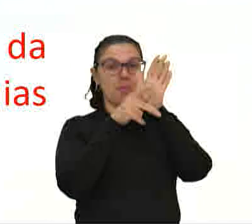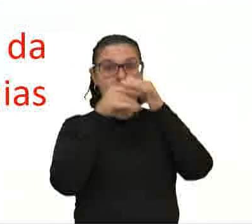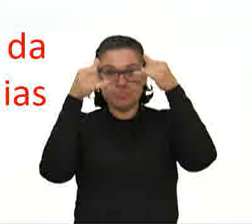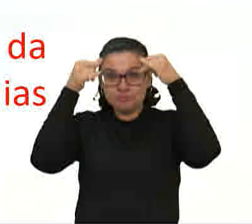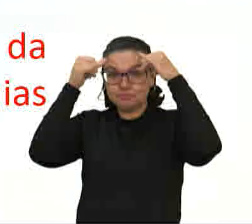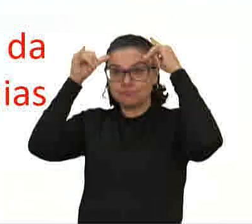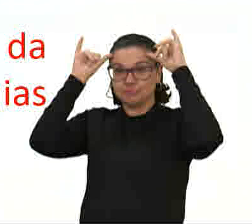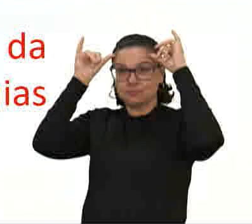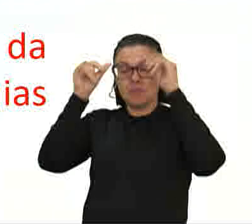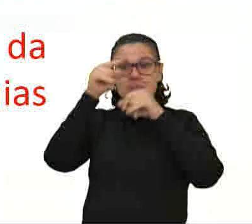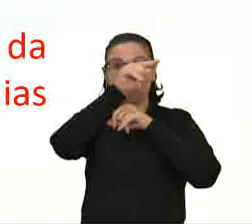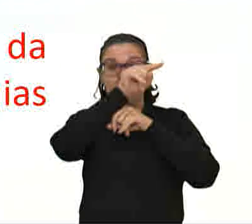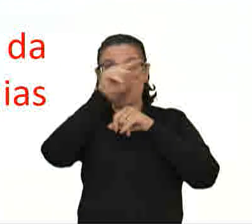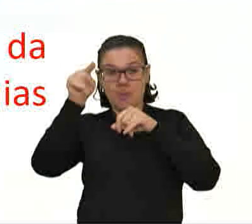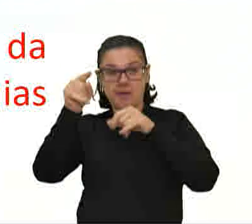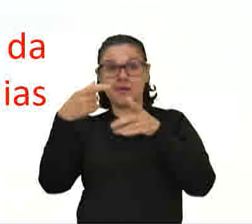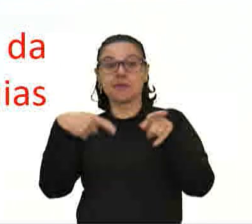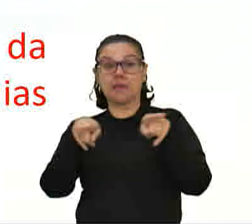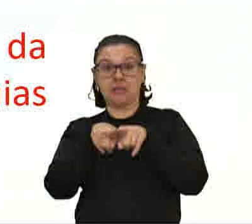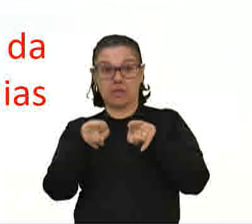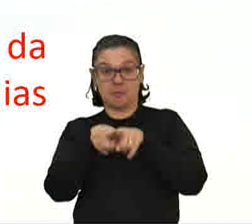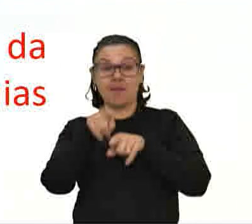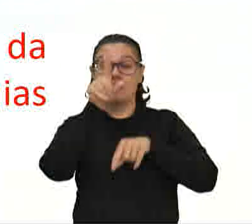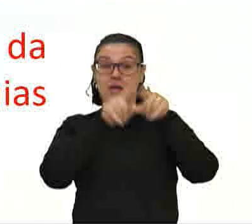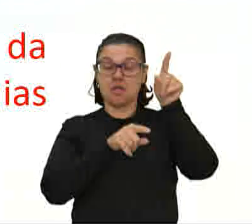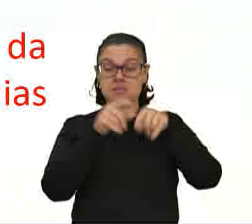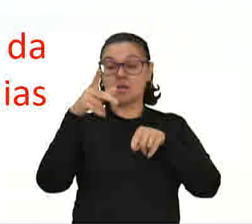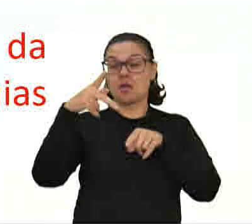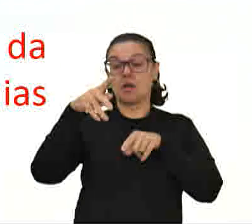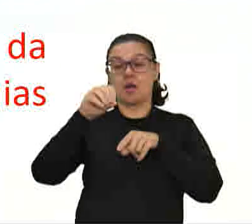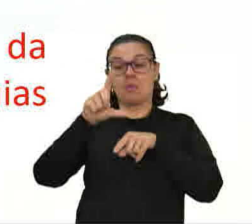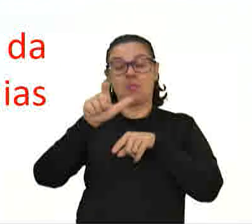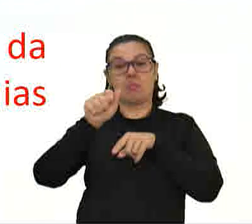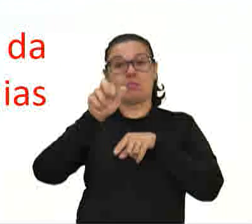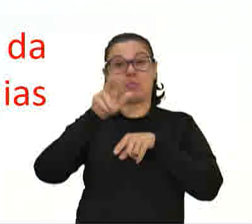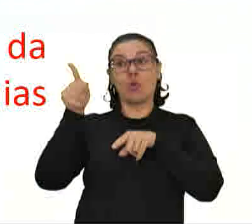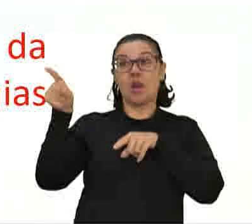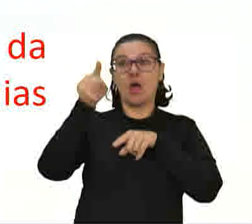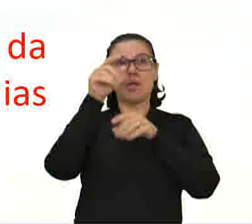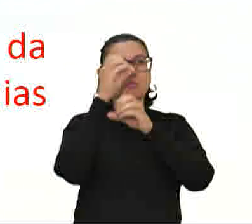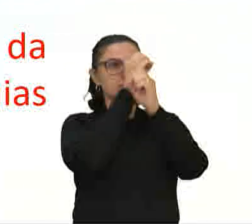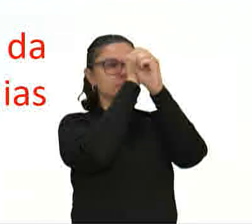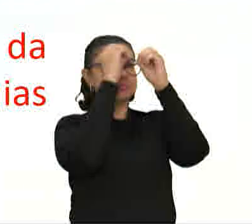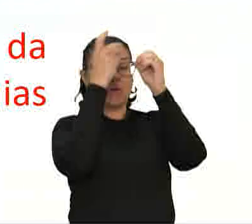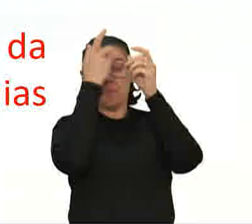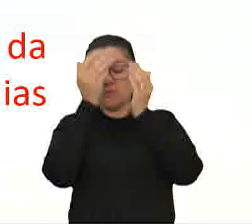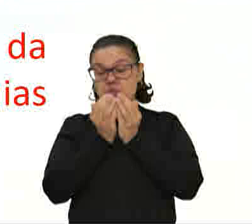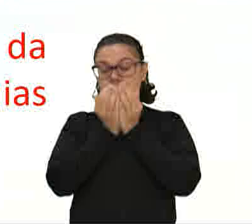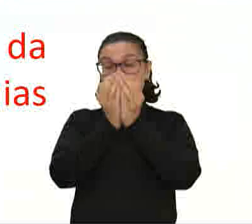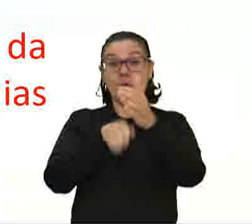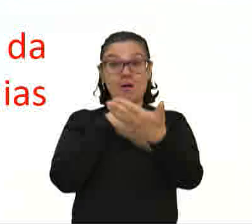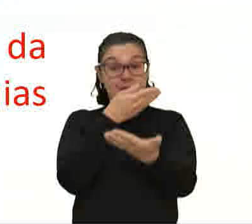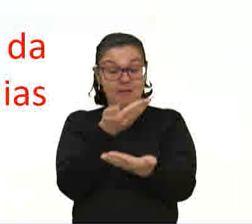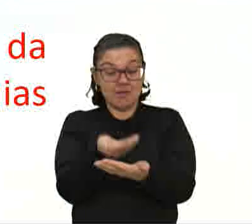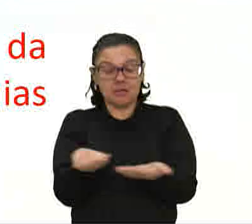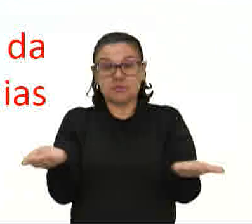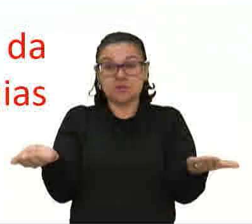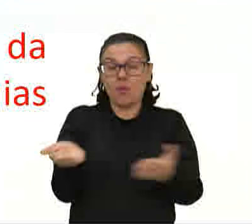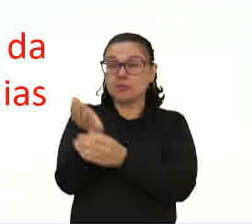Touro. Elas e a polar, a estrela polar, são guias noturnos para navegadores. Até hoje é assim,